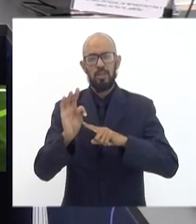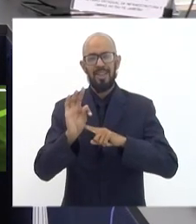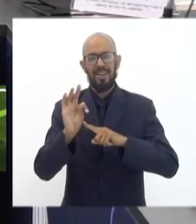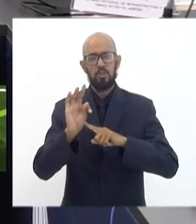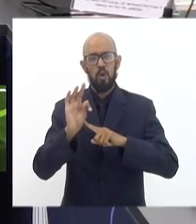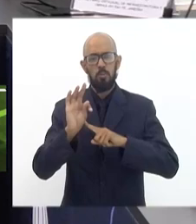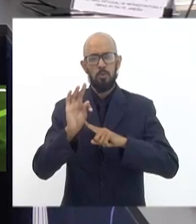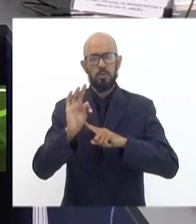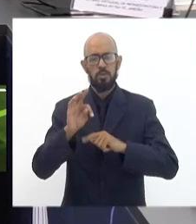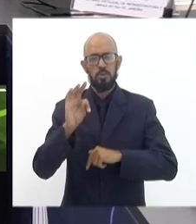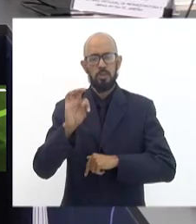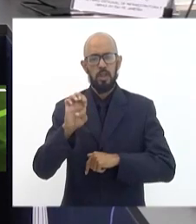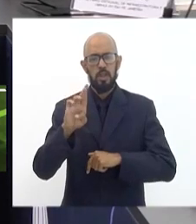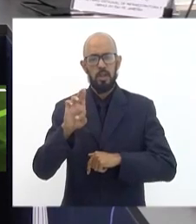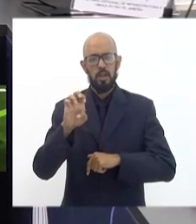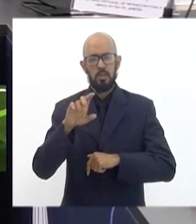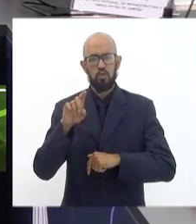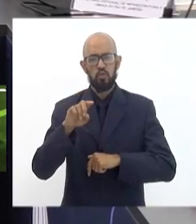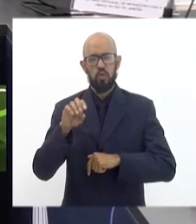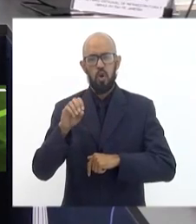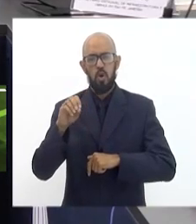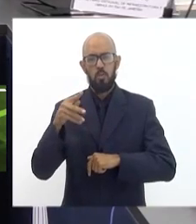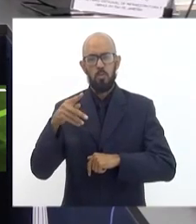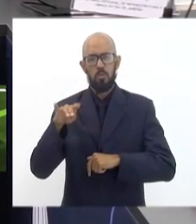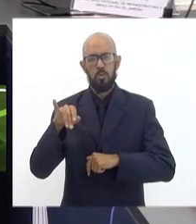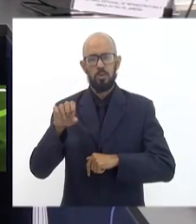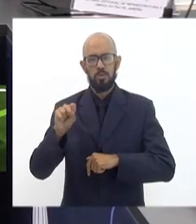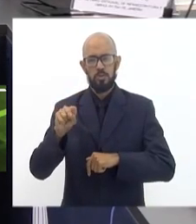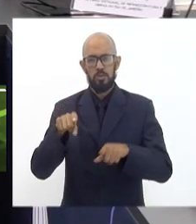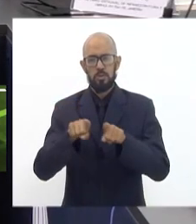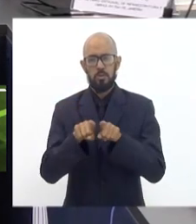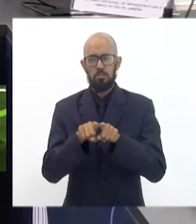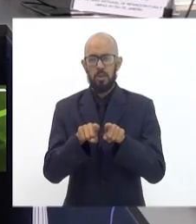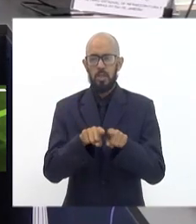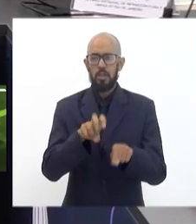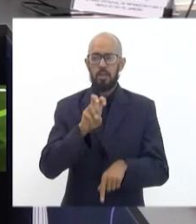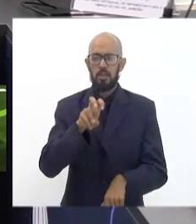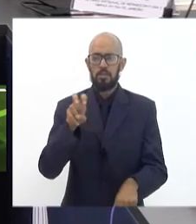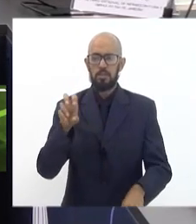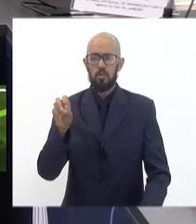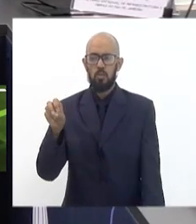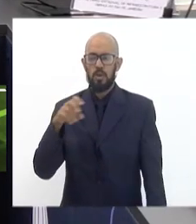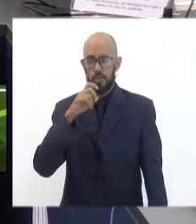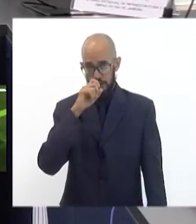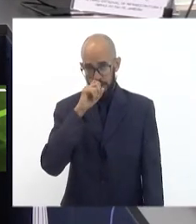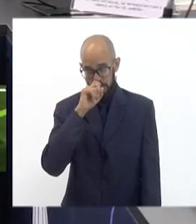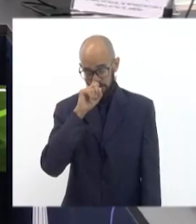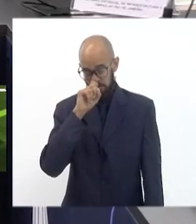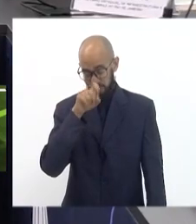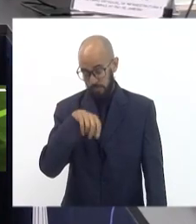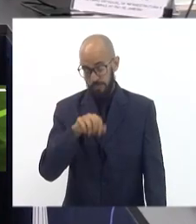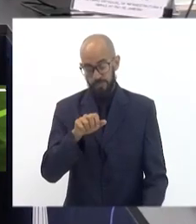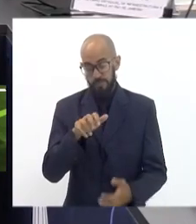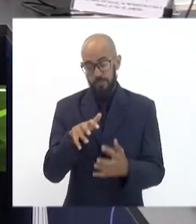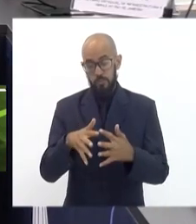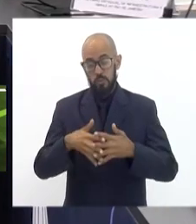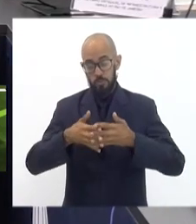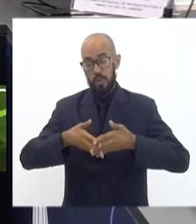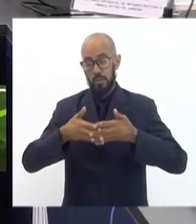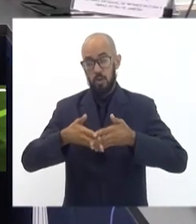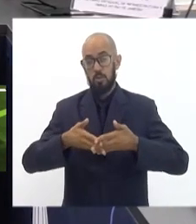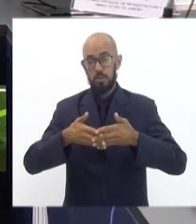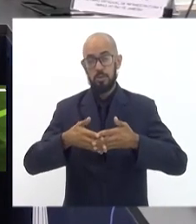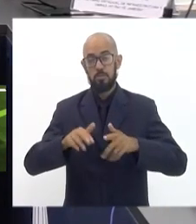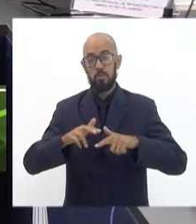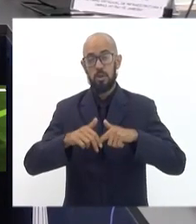listar 350 moradia já teve outra catástrofe em Petrópolis não entregou as 350 então